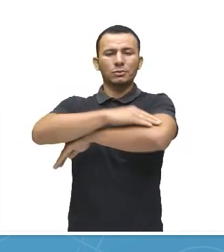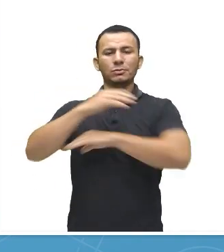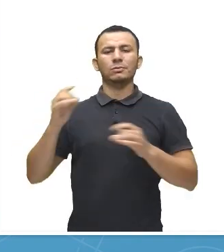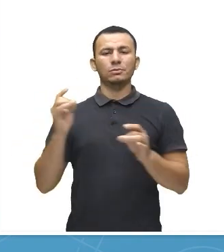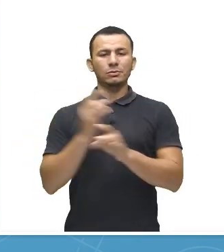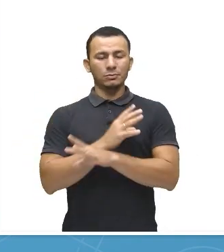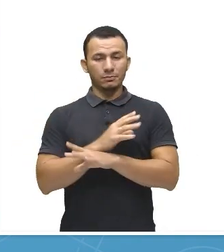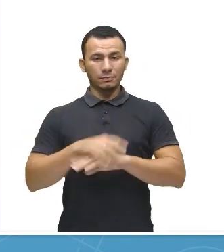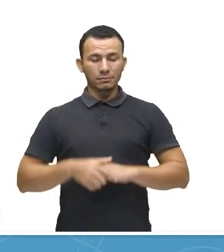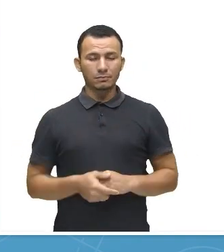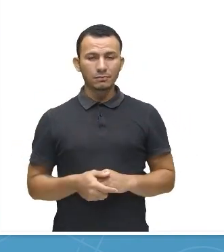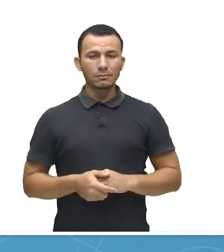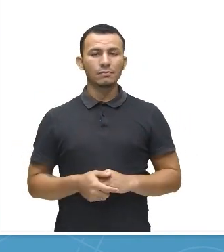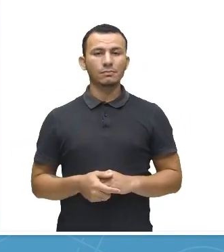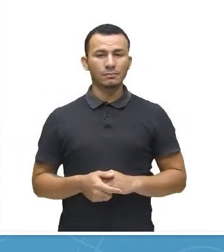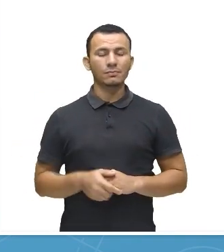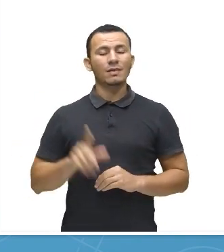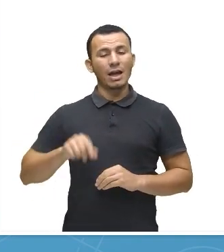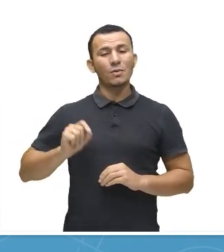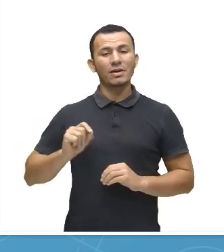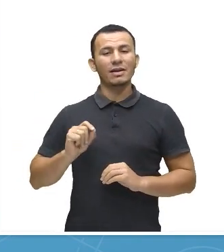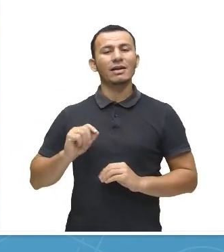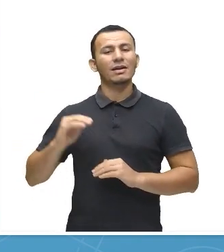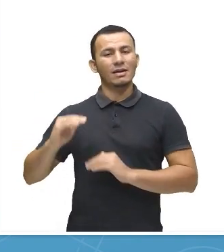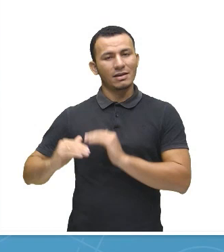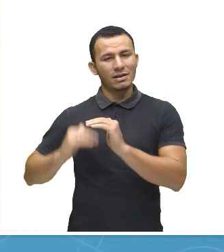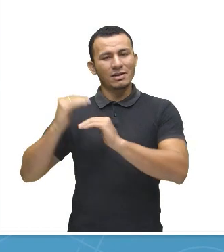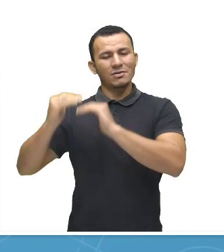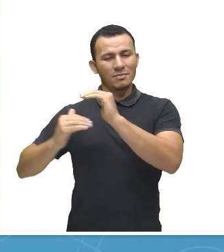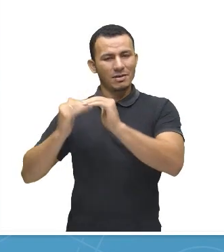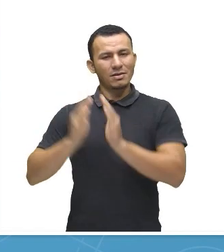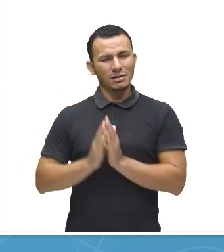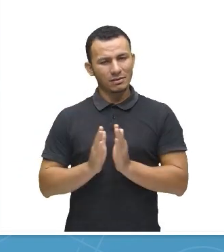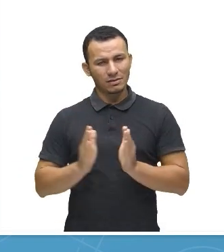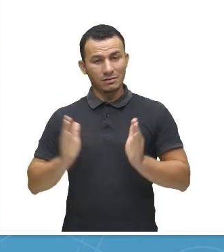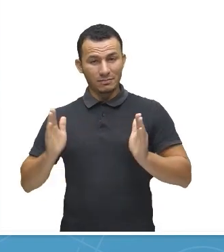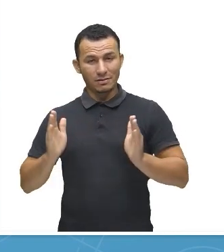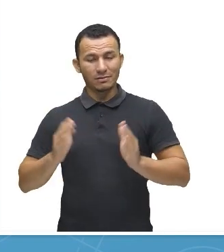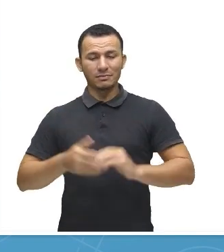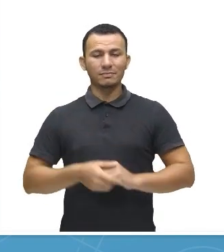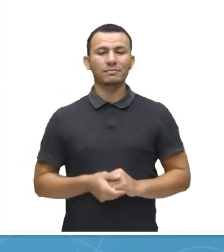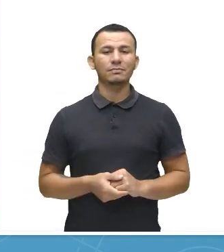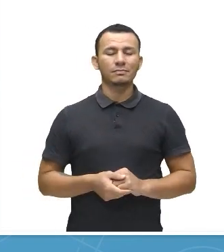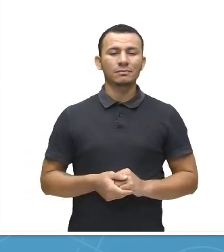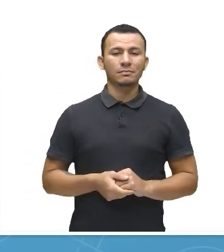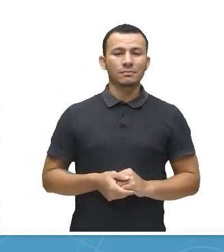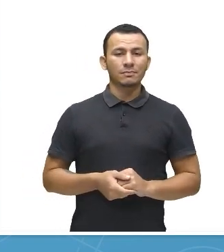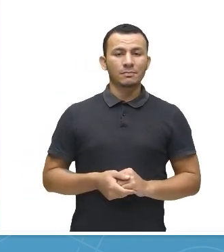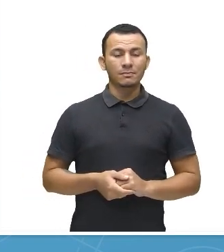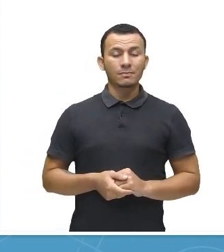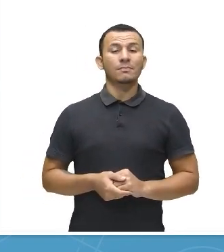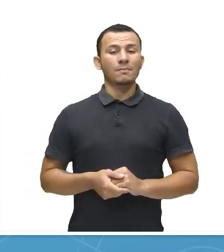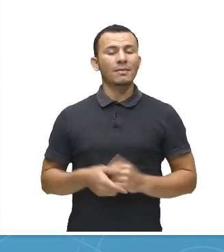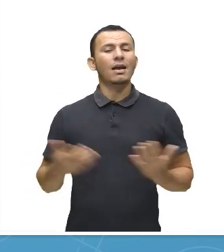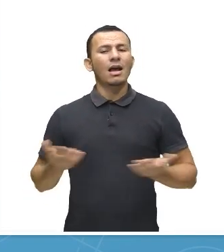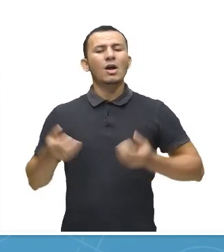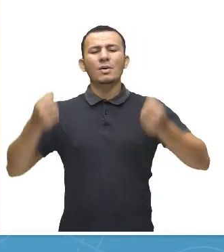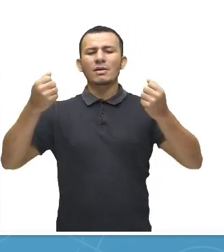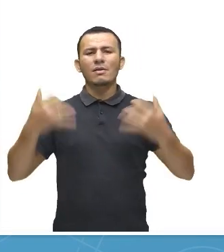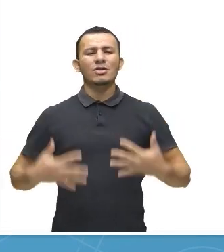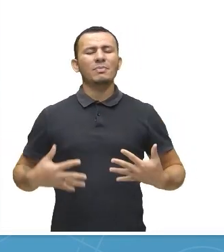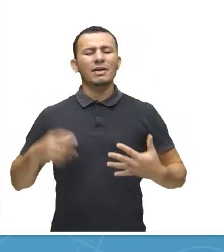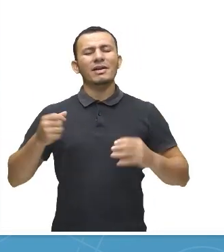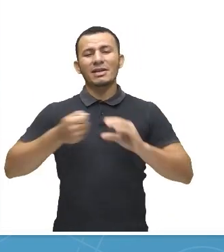adulta, caracterizando aí o tipo de crescimento. Nossa próxima cartela fala de